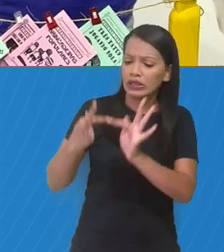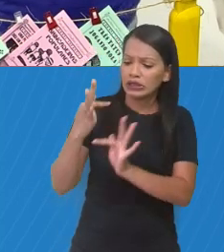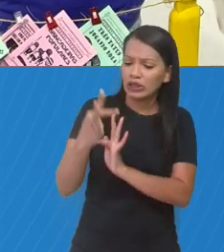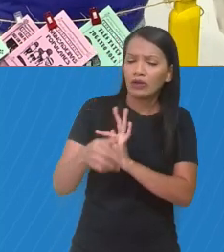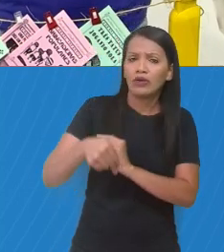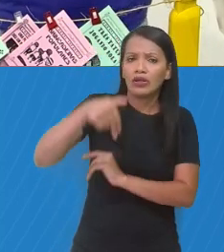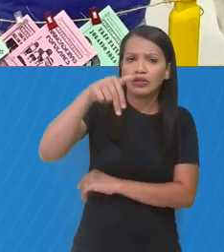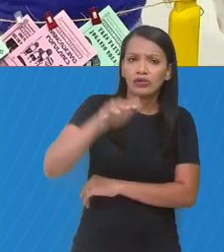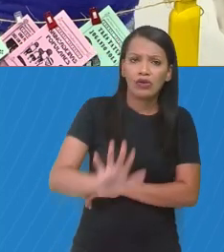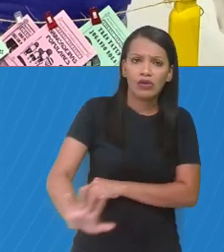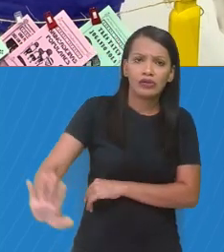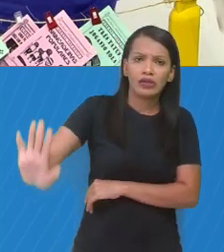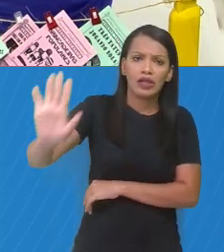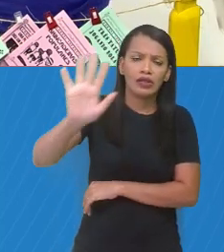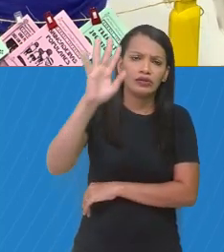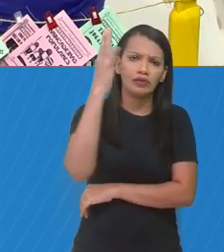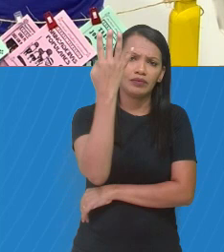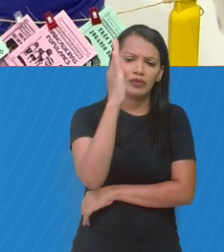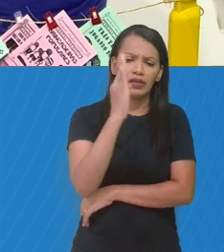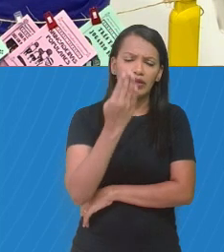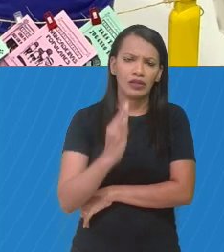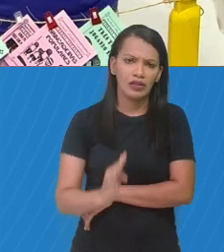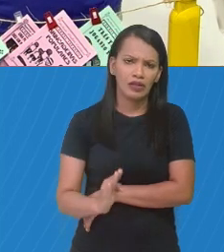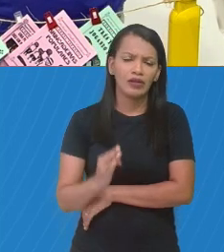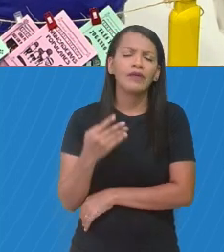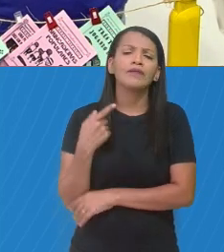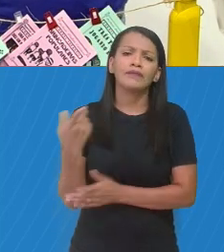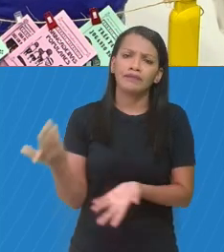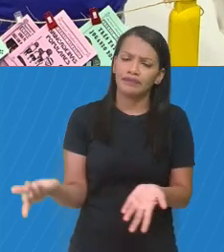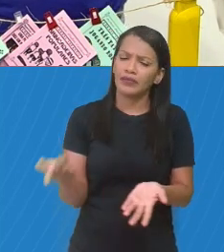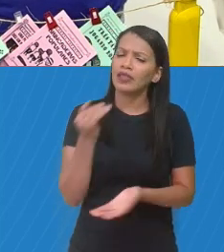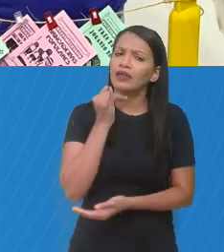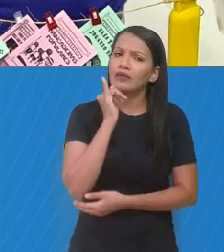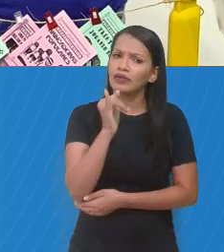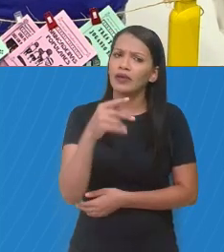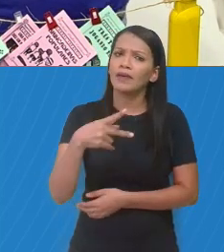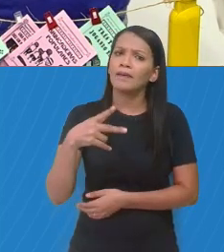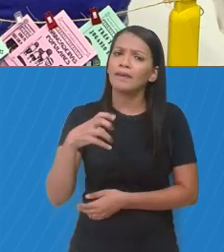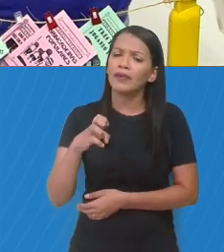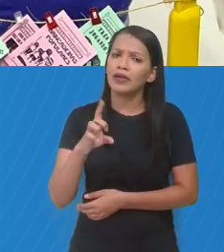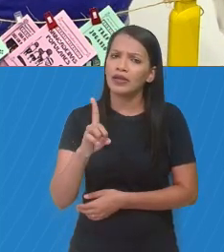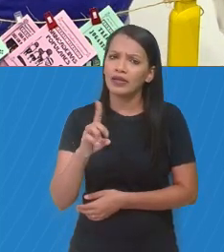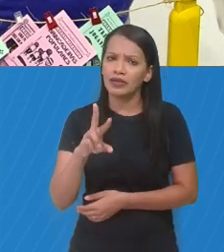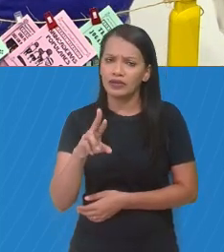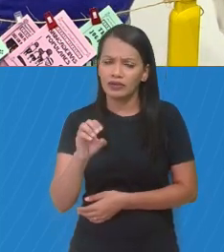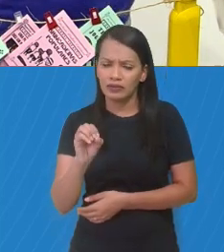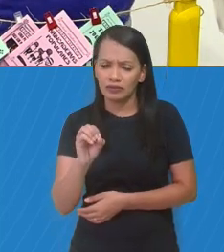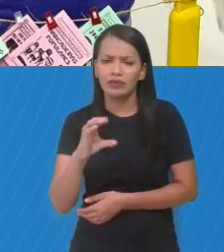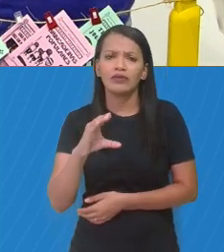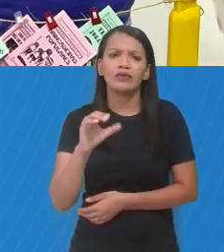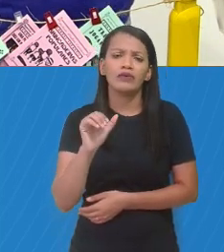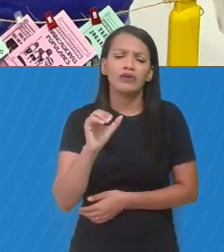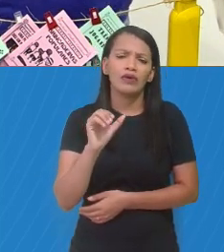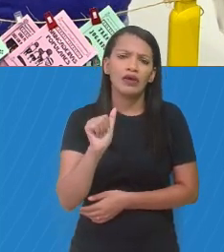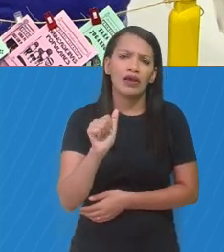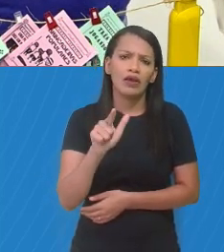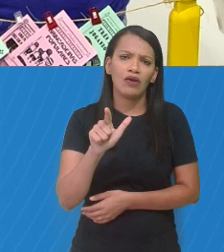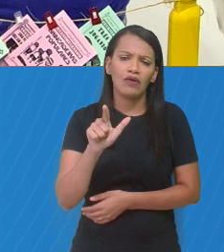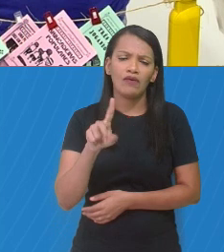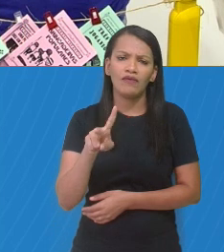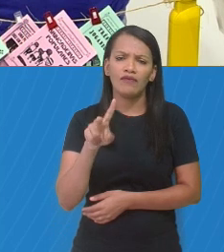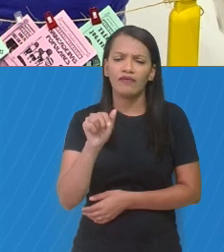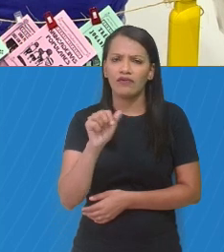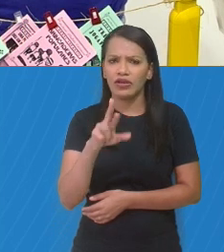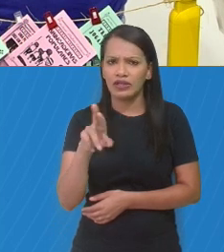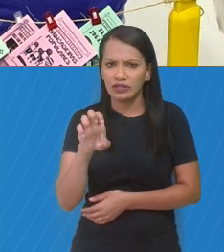Nordeste brasileiro. Como eu falei para vocês, Pedro Álvares Cabral chegou aonde? Em Salvador. E quando ele chegou em